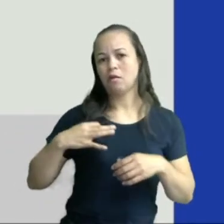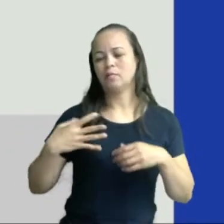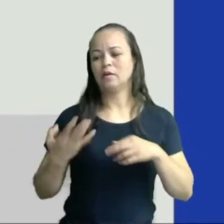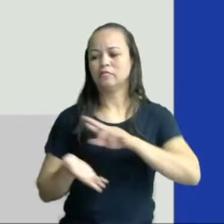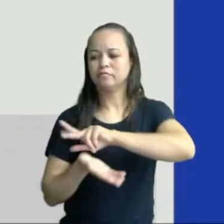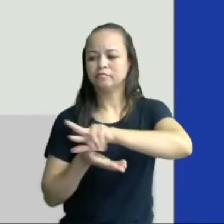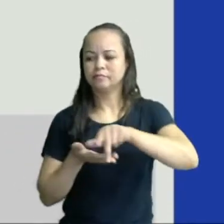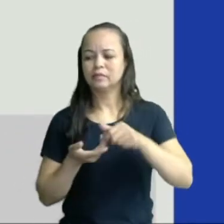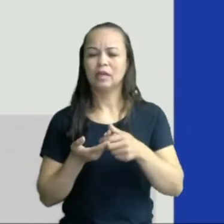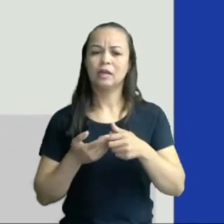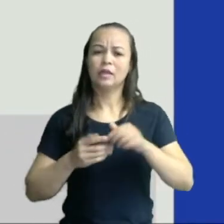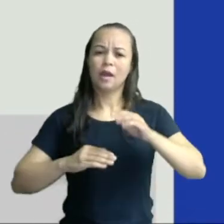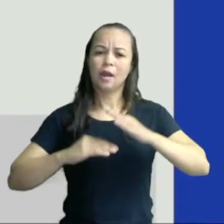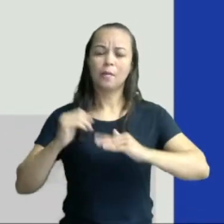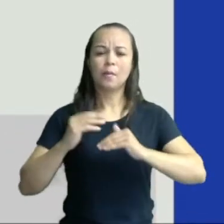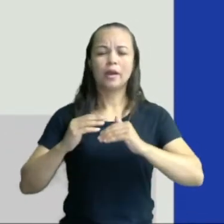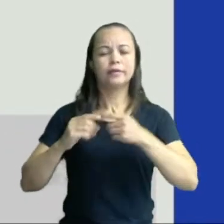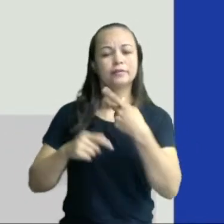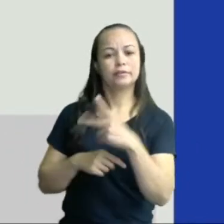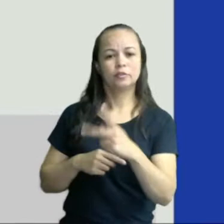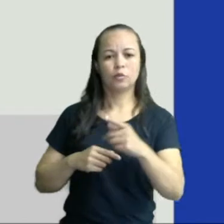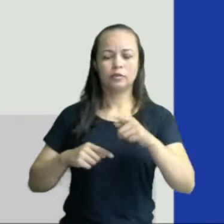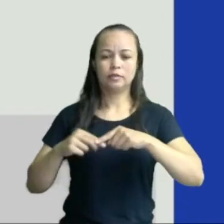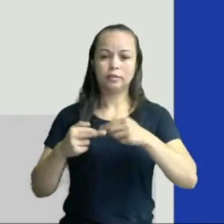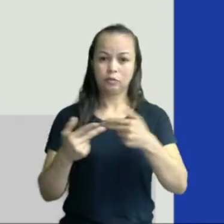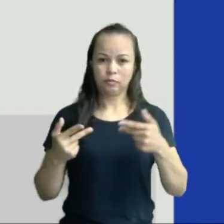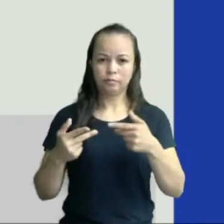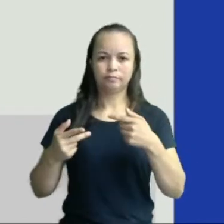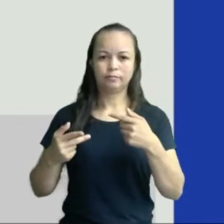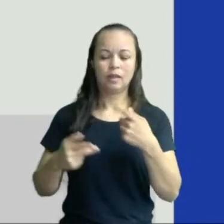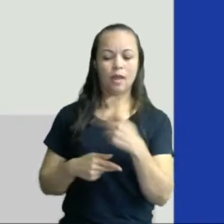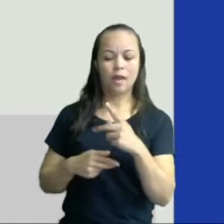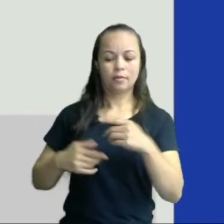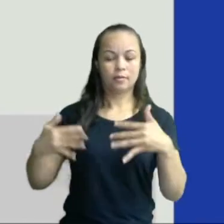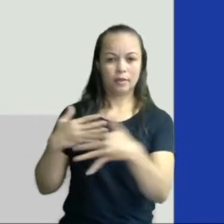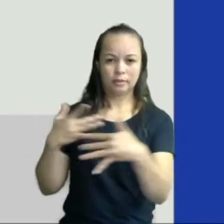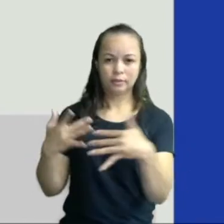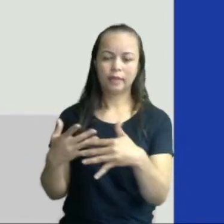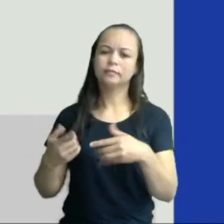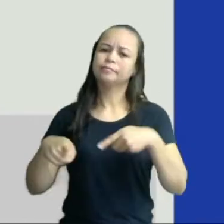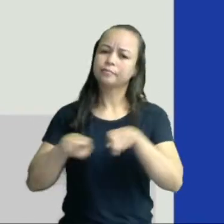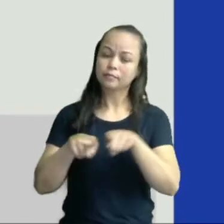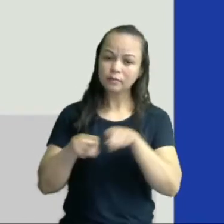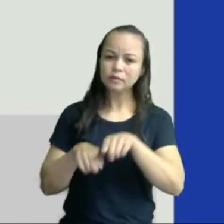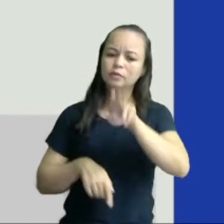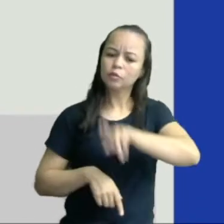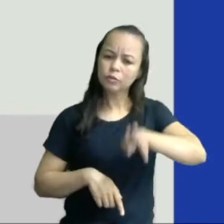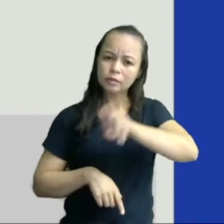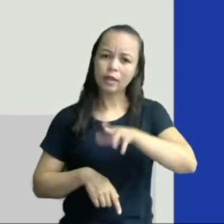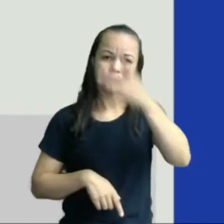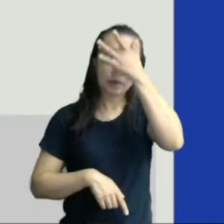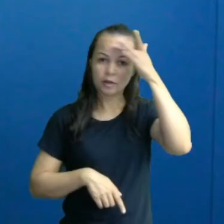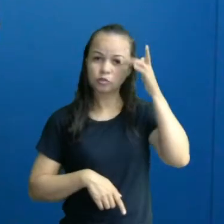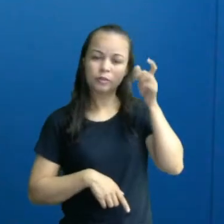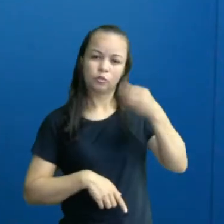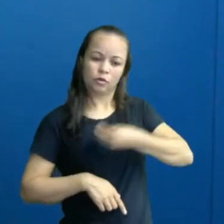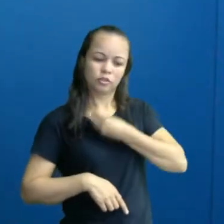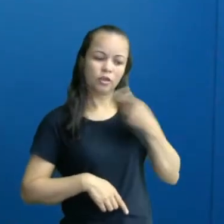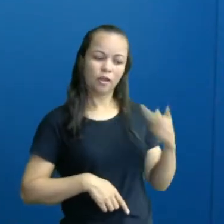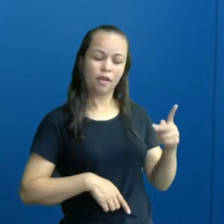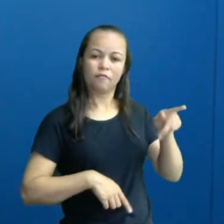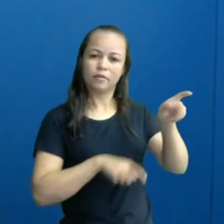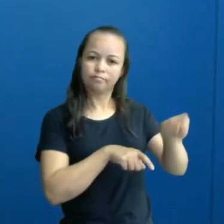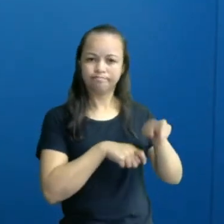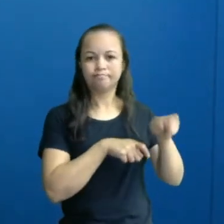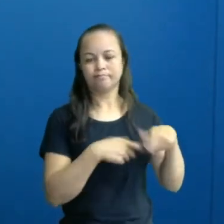E essas coisas que são produzidas na cidade também são utilizadas pelas pessoas do campo. Então, como o texto fala,